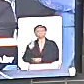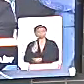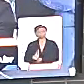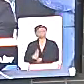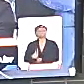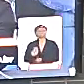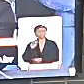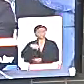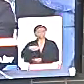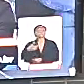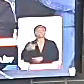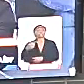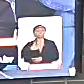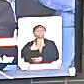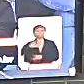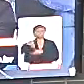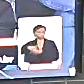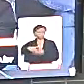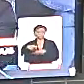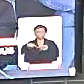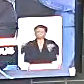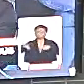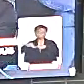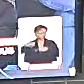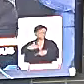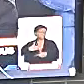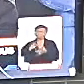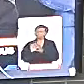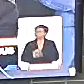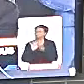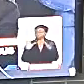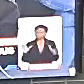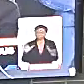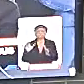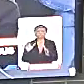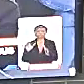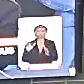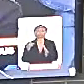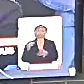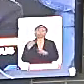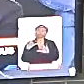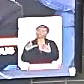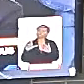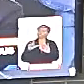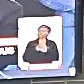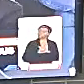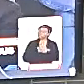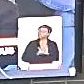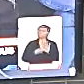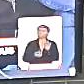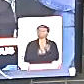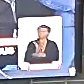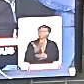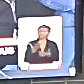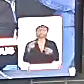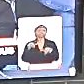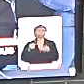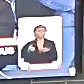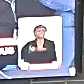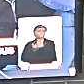deixo meu mandato e meu gabinete à disposição de além de fiscalizar legislar e representar poder dar Total apoio que vocês merecem tá